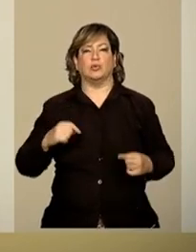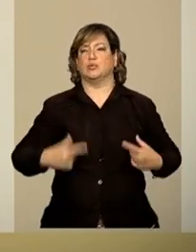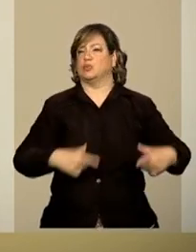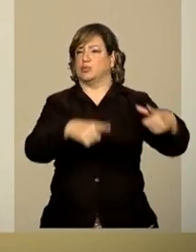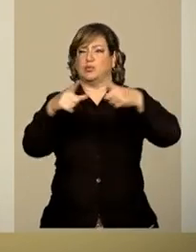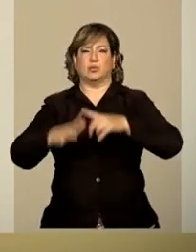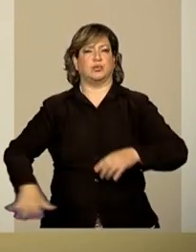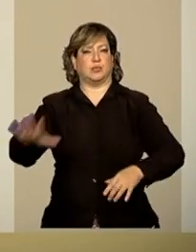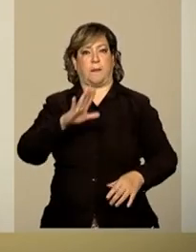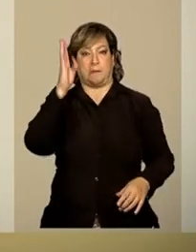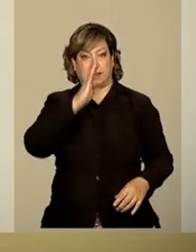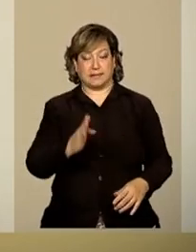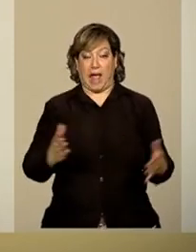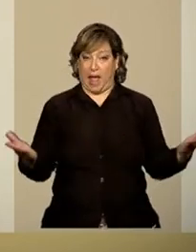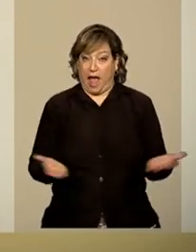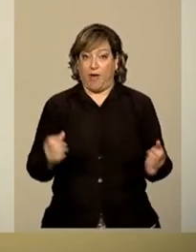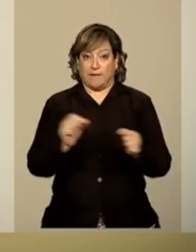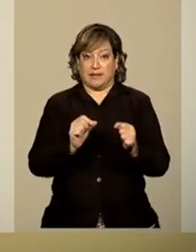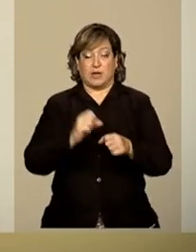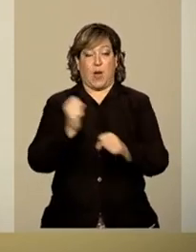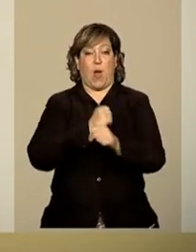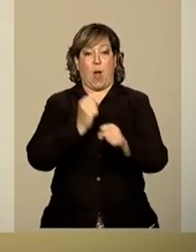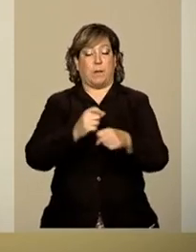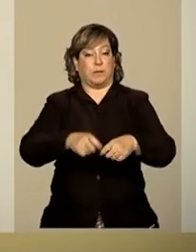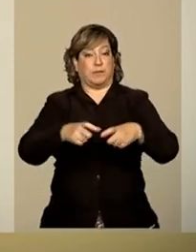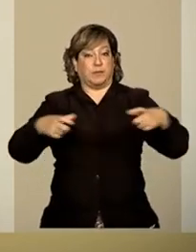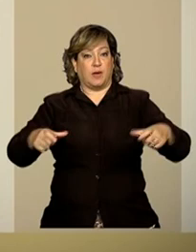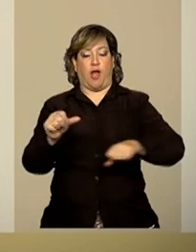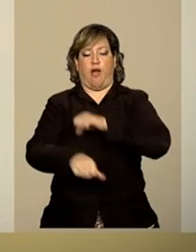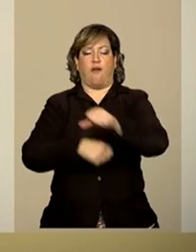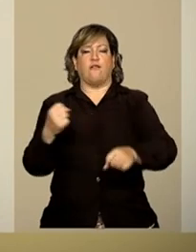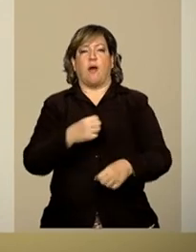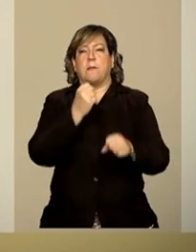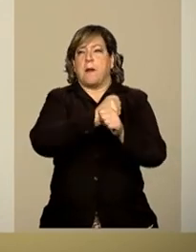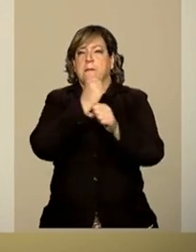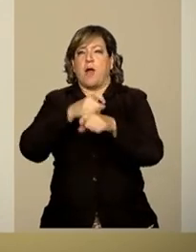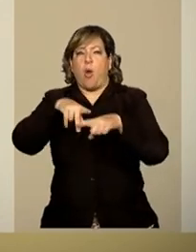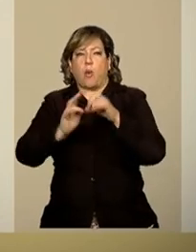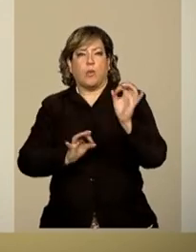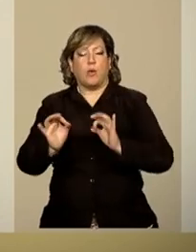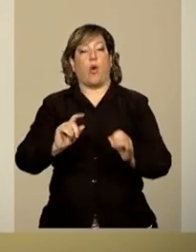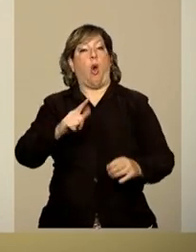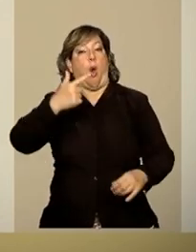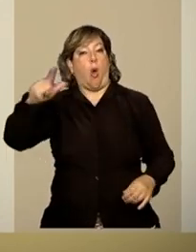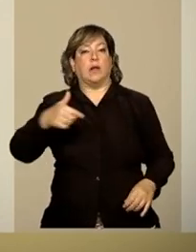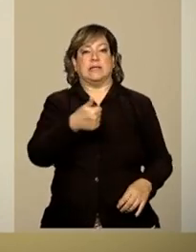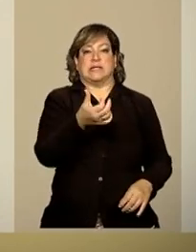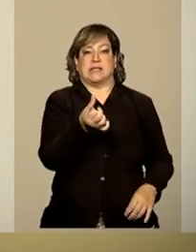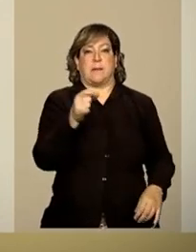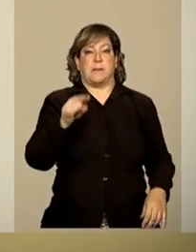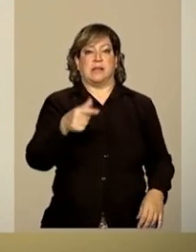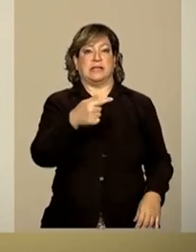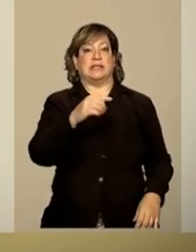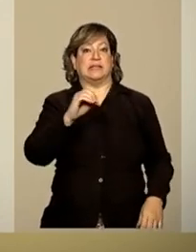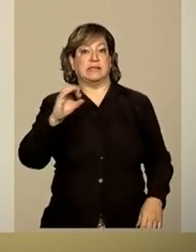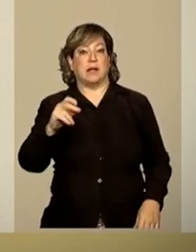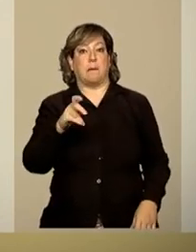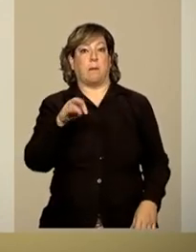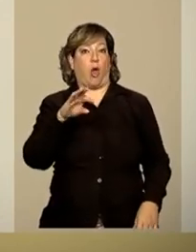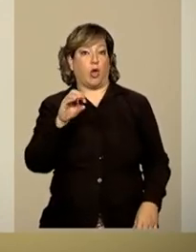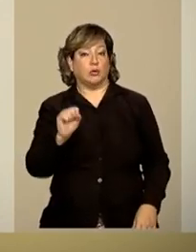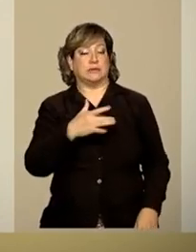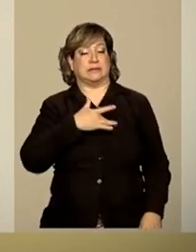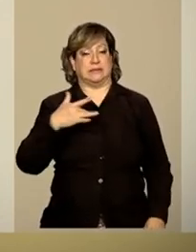agora estamos fazendo obras de ampliação e de reforma em outros 16 há 700